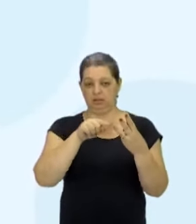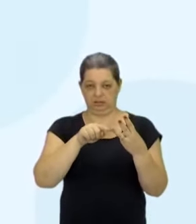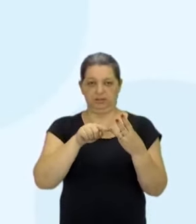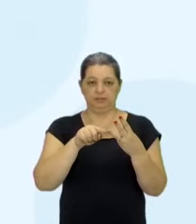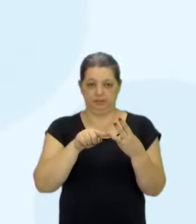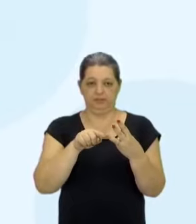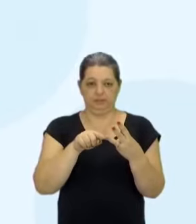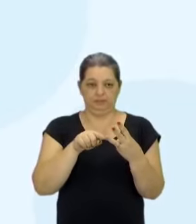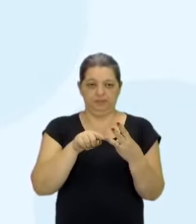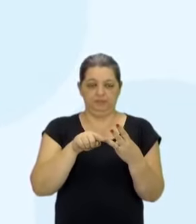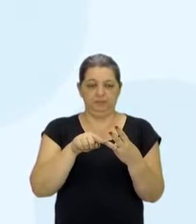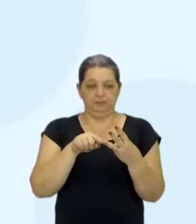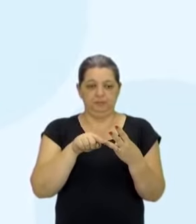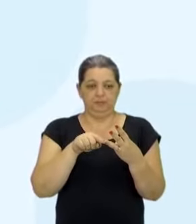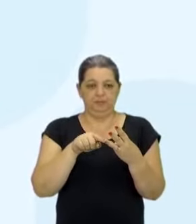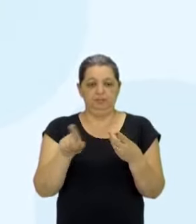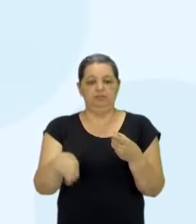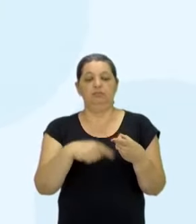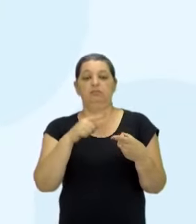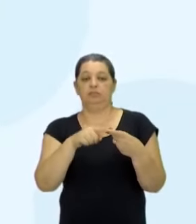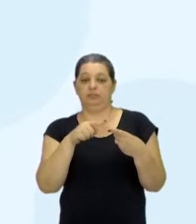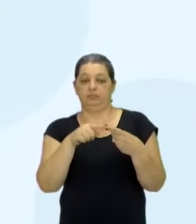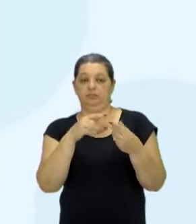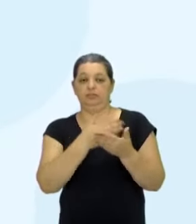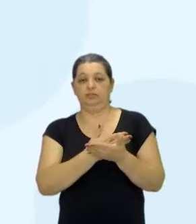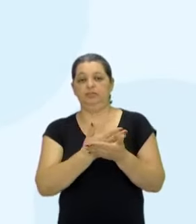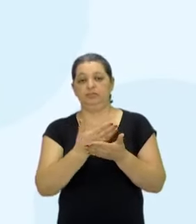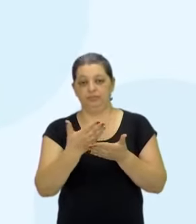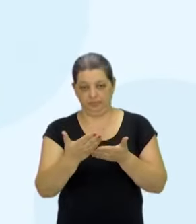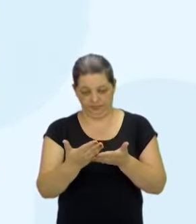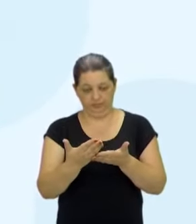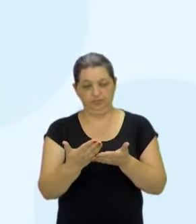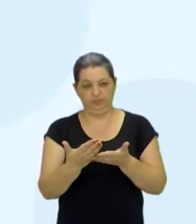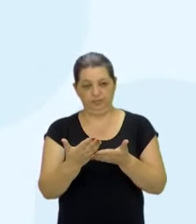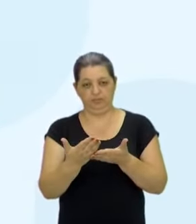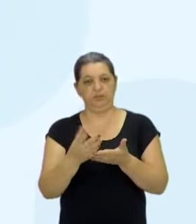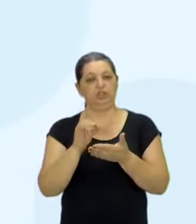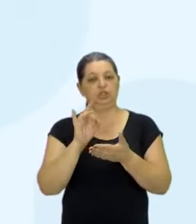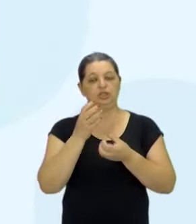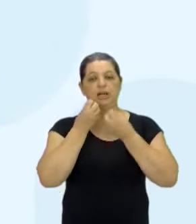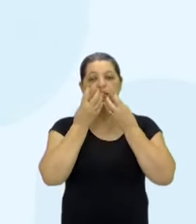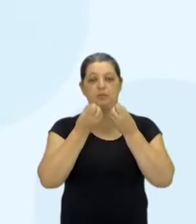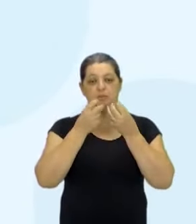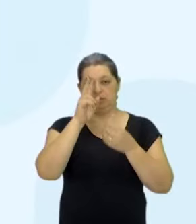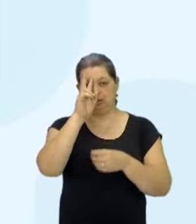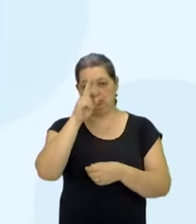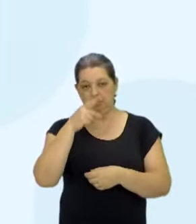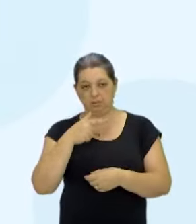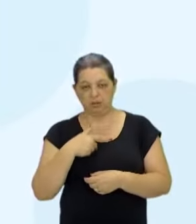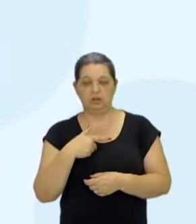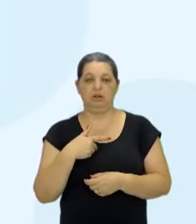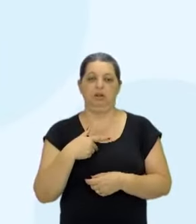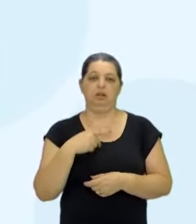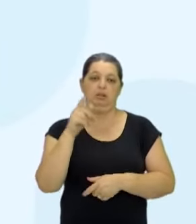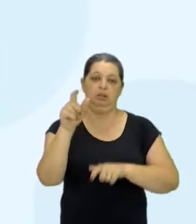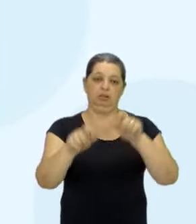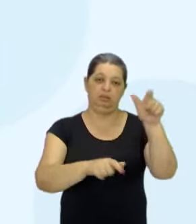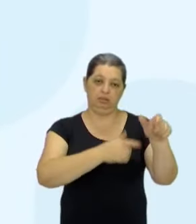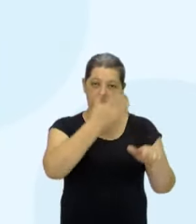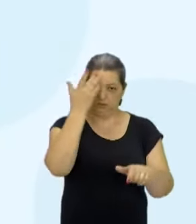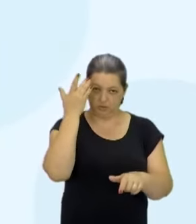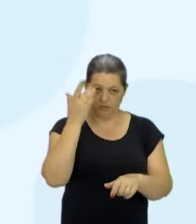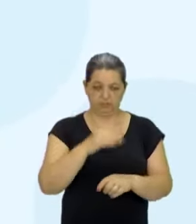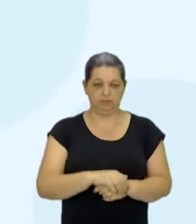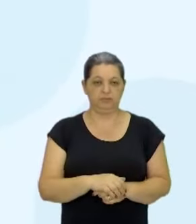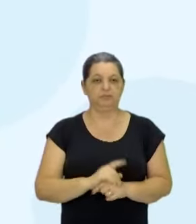então introduction, onde a gente apresenta personal data, né? Então são as informações pessoais da pessoa, development,